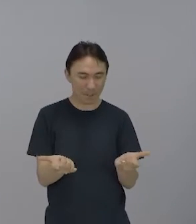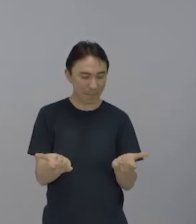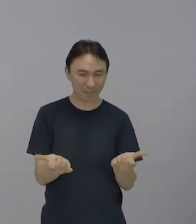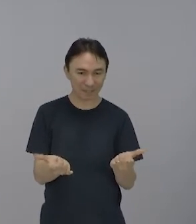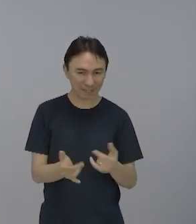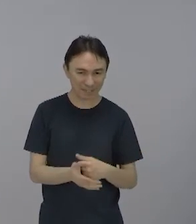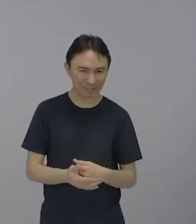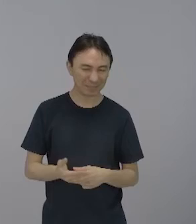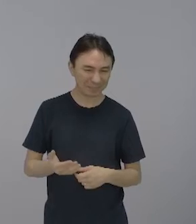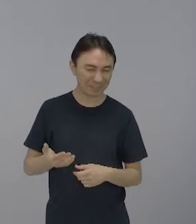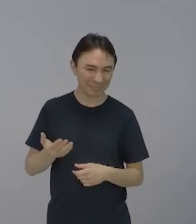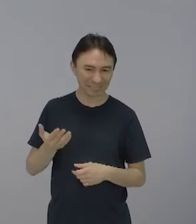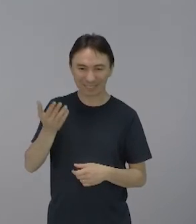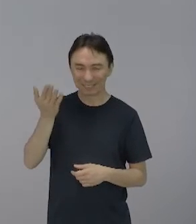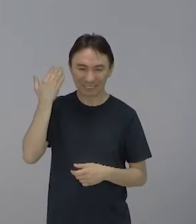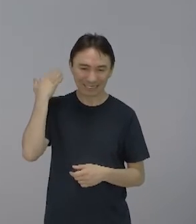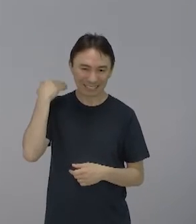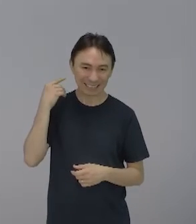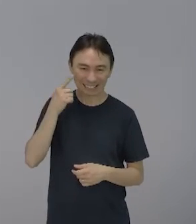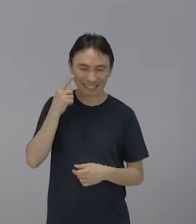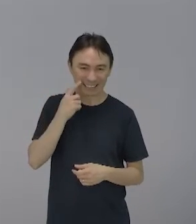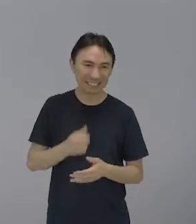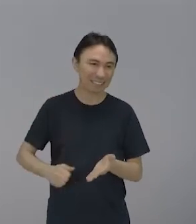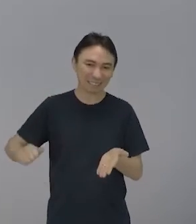aquela época ali que apagou tudo,